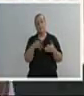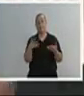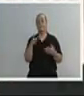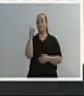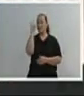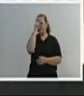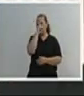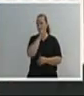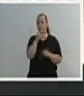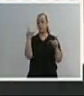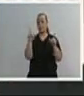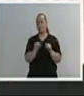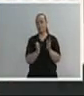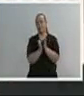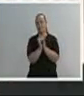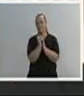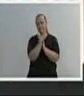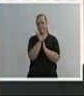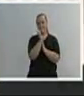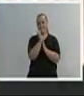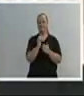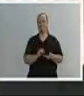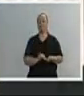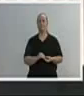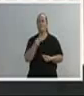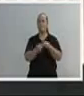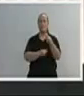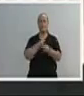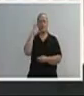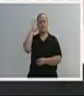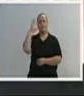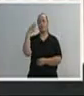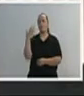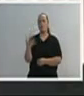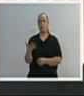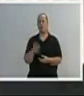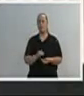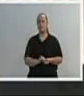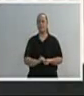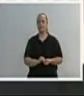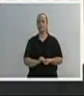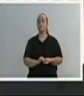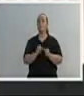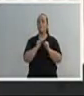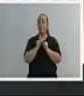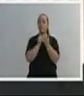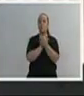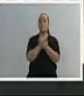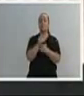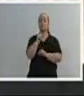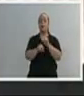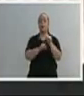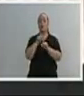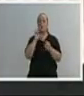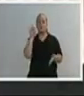aqui o vereador Célio Dias. Como é que se resolve isso? Se resolve através da regionalização de verdade,